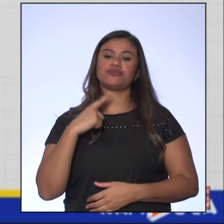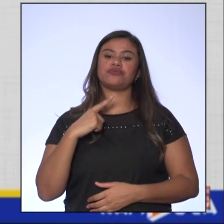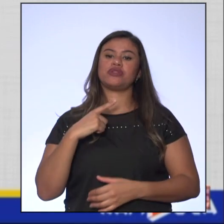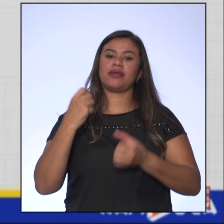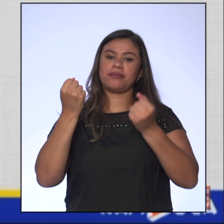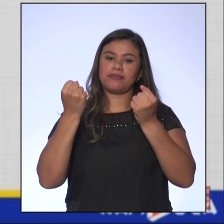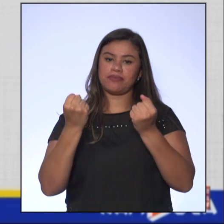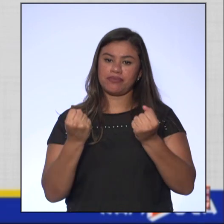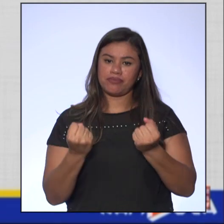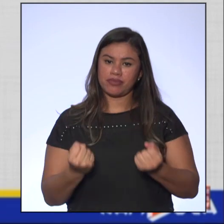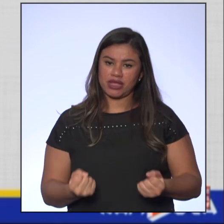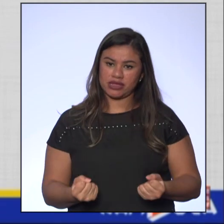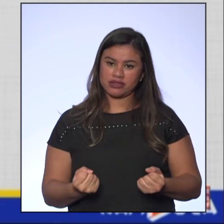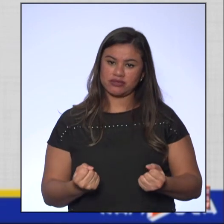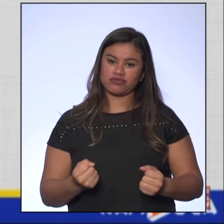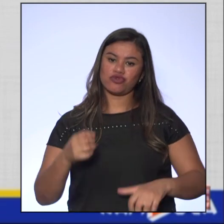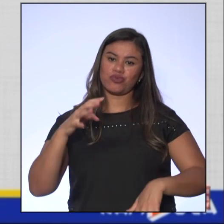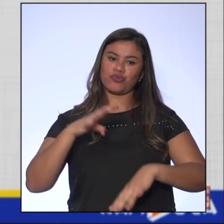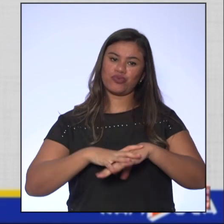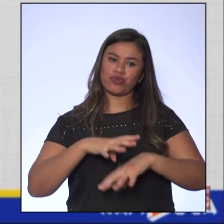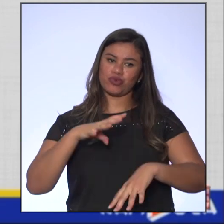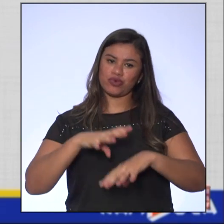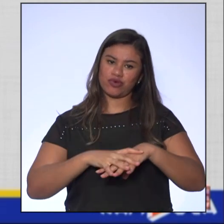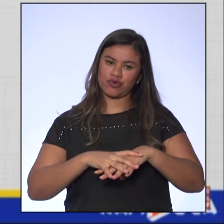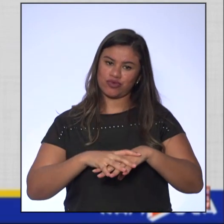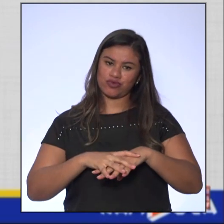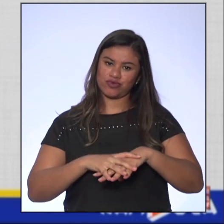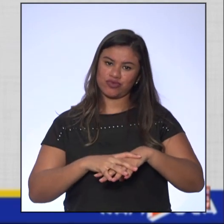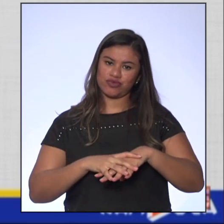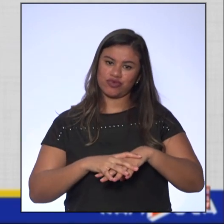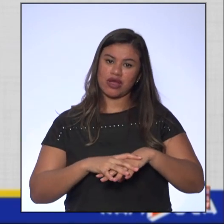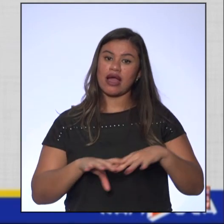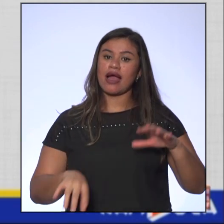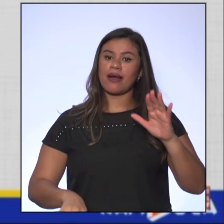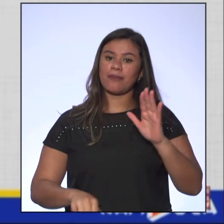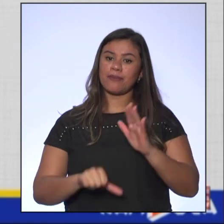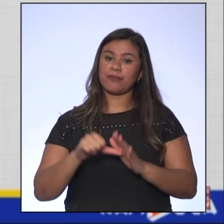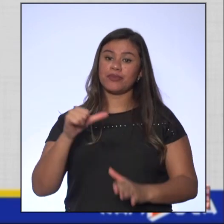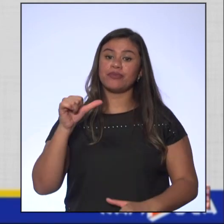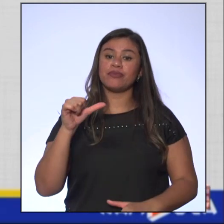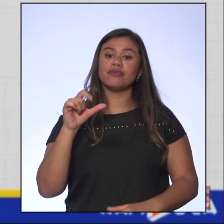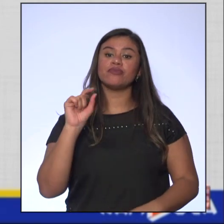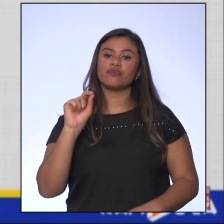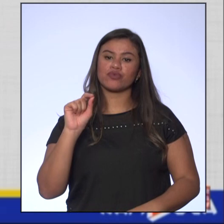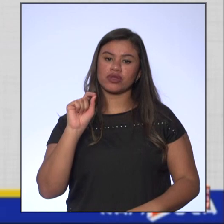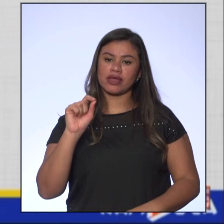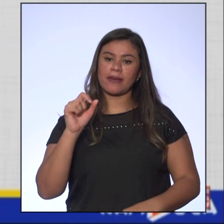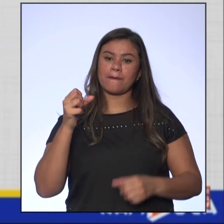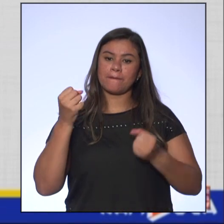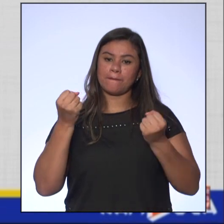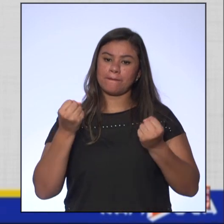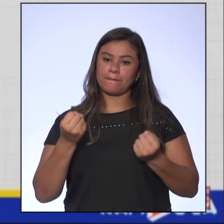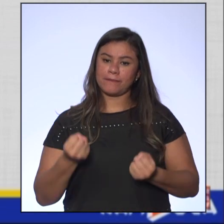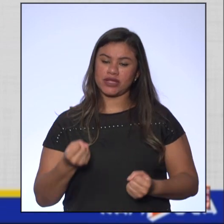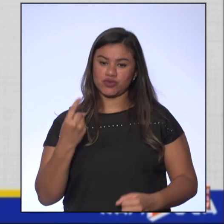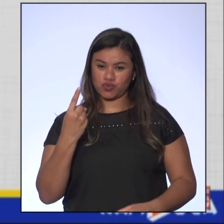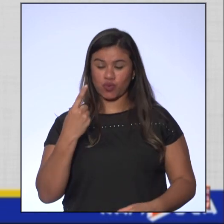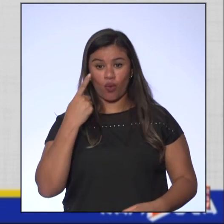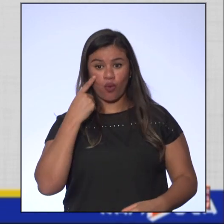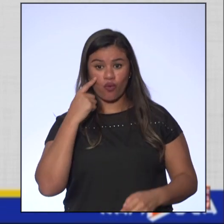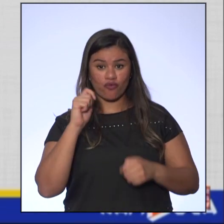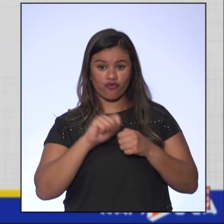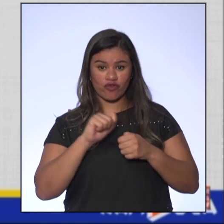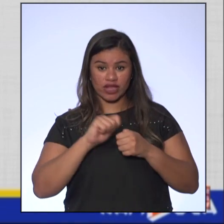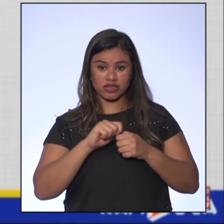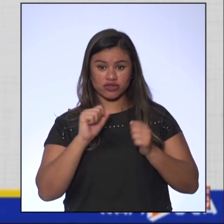o cálculo. Olha, foi o que eu falei. A primeira situação que ele coloca bem aqui, você vai fazer o seguinte, ó. Faça comigo aí,